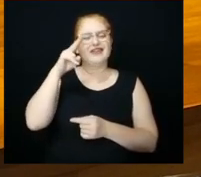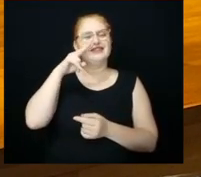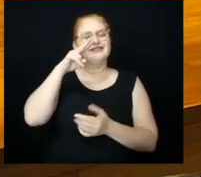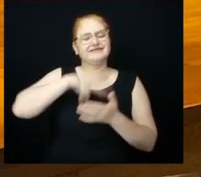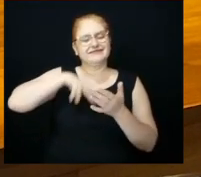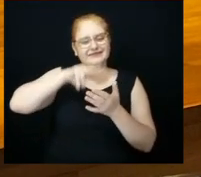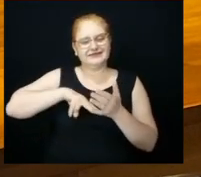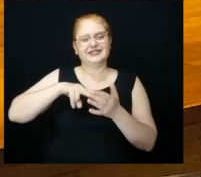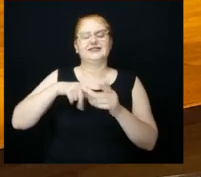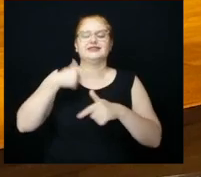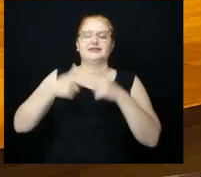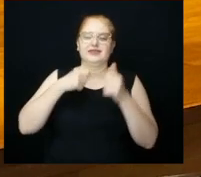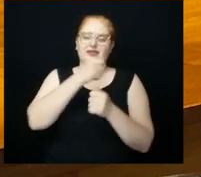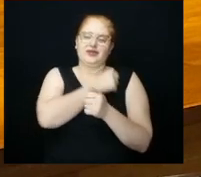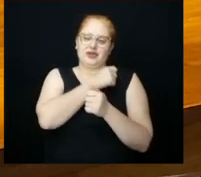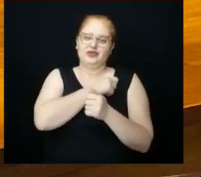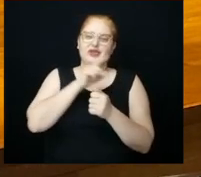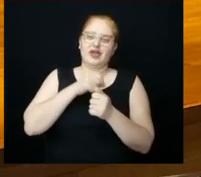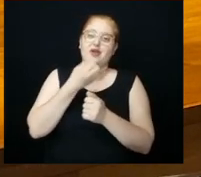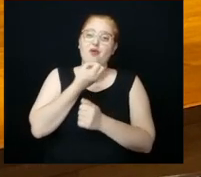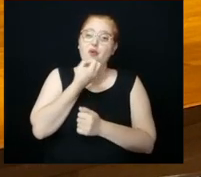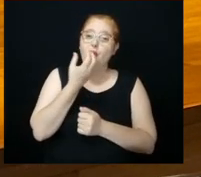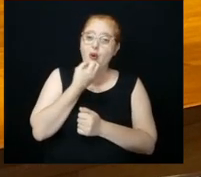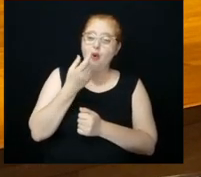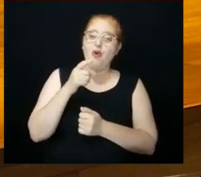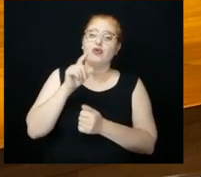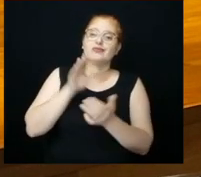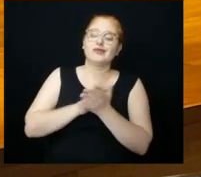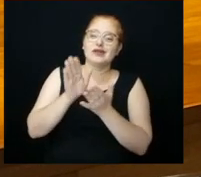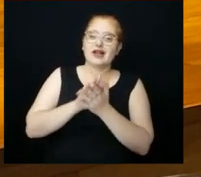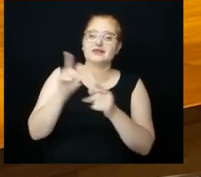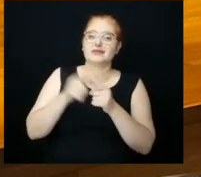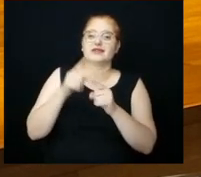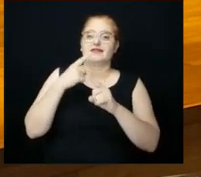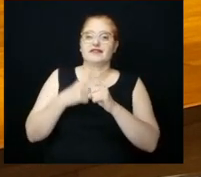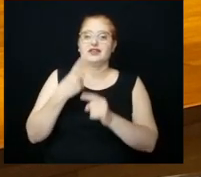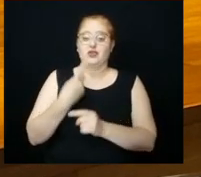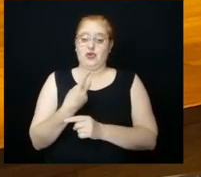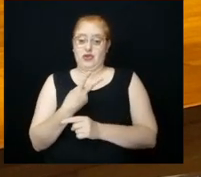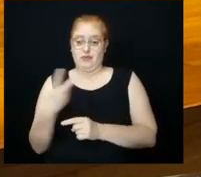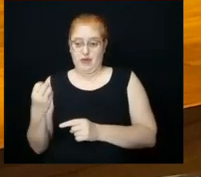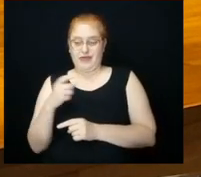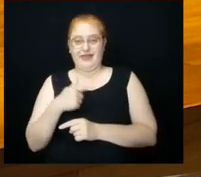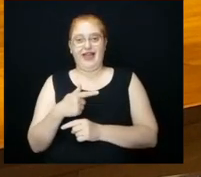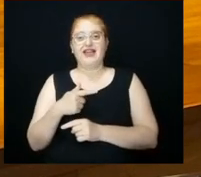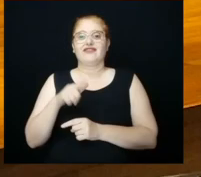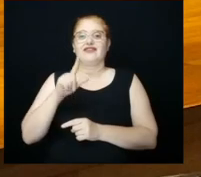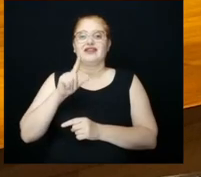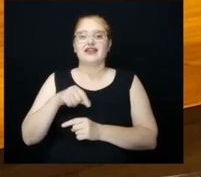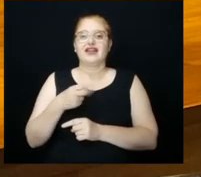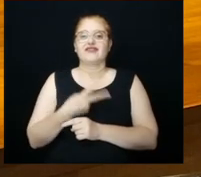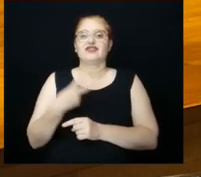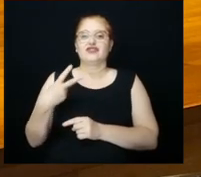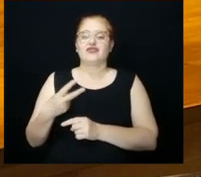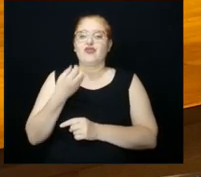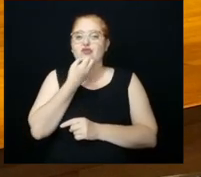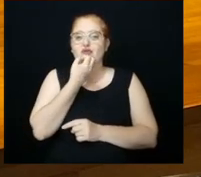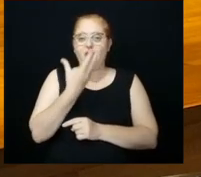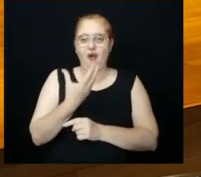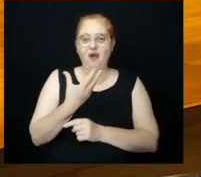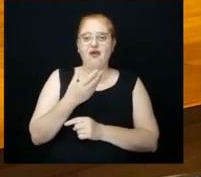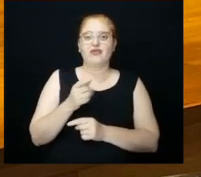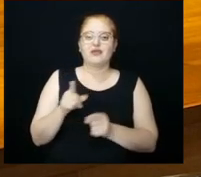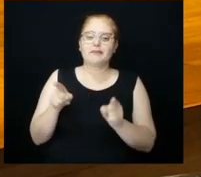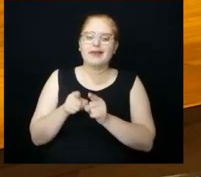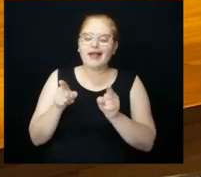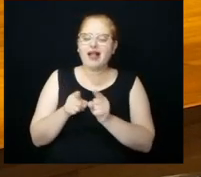é um livro de contos. Ele é um livro que foi publicado a primeira vez em 2007. Então é um conjunto de 22 contos,